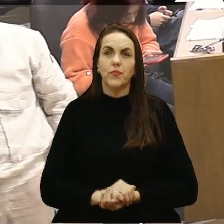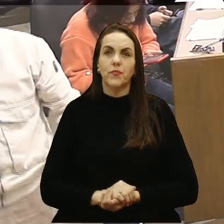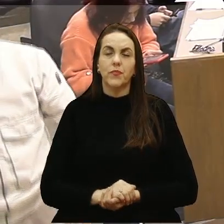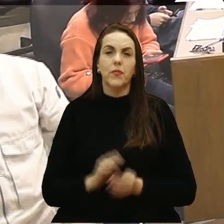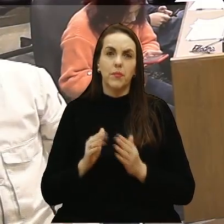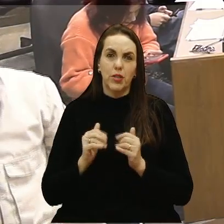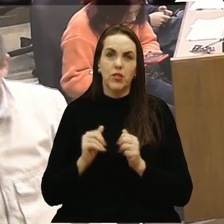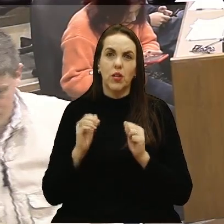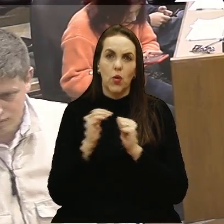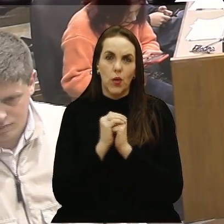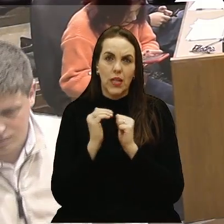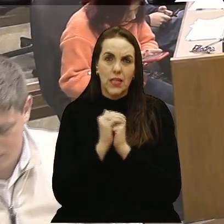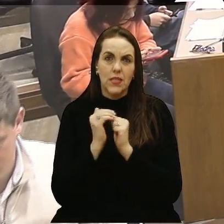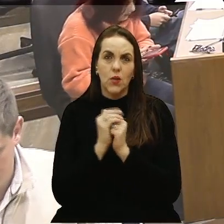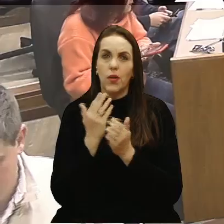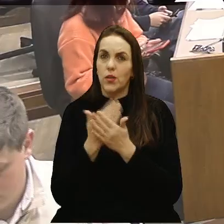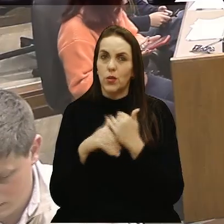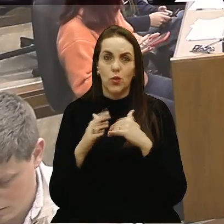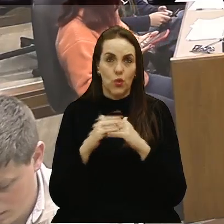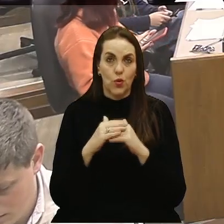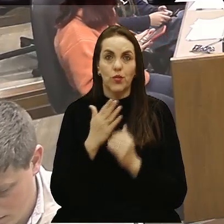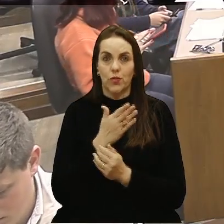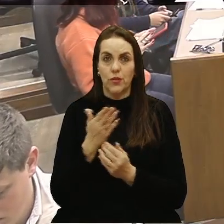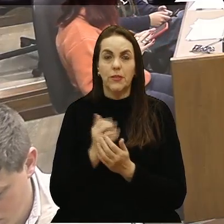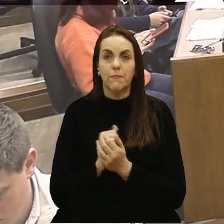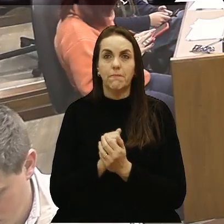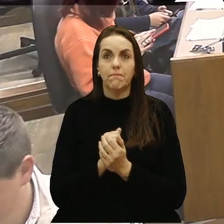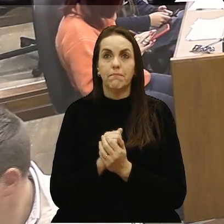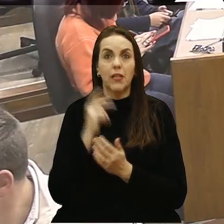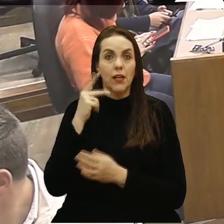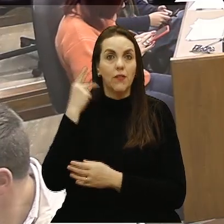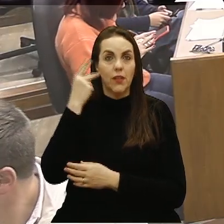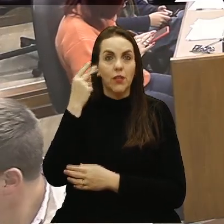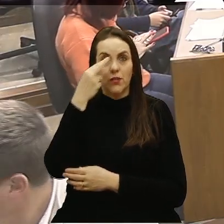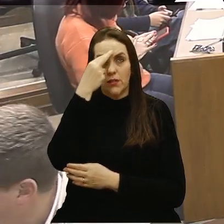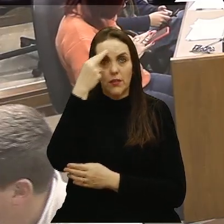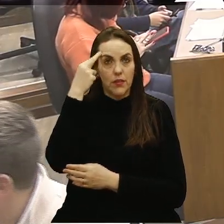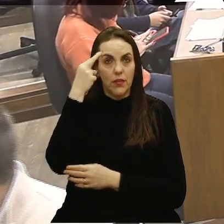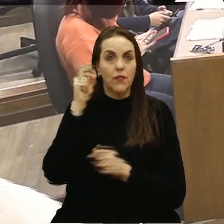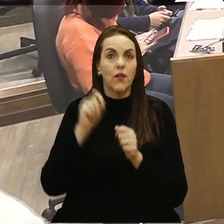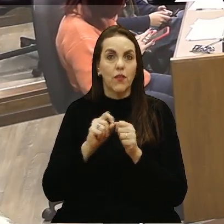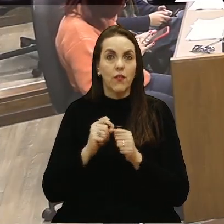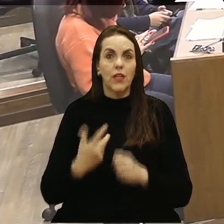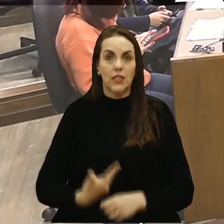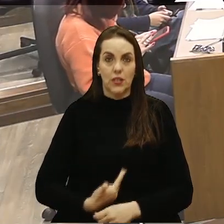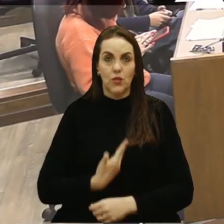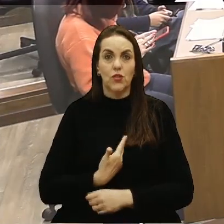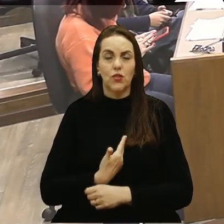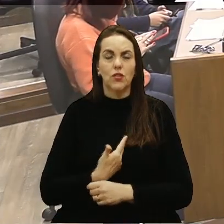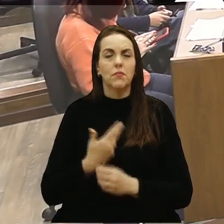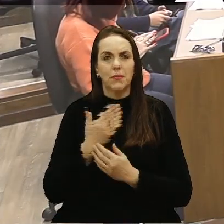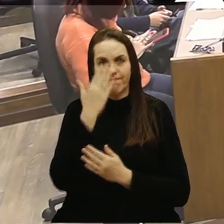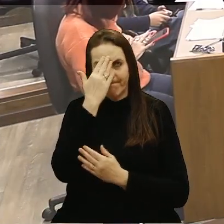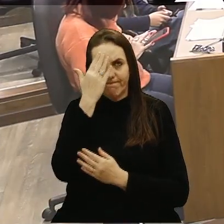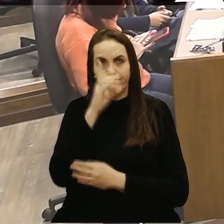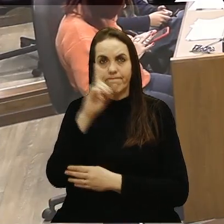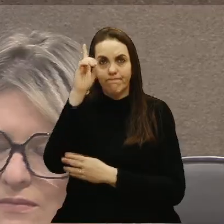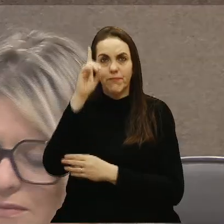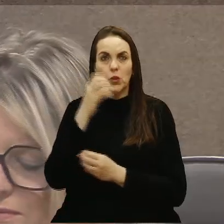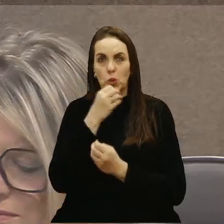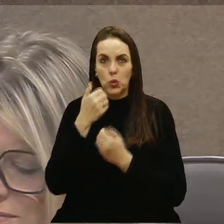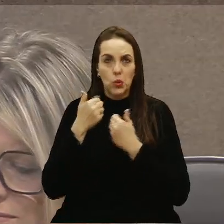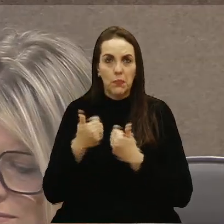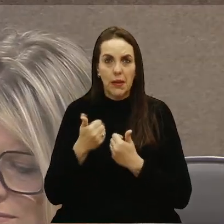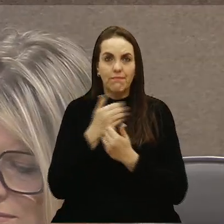pedir oração a todos, né? Sabido de todos que o nosso vereador Rafael, ele fez uma cirurgia, mas graças a Deus está tudo bem e ele